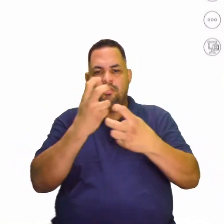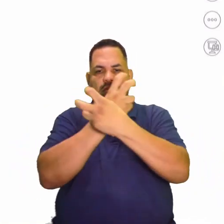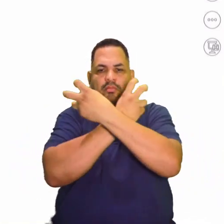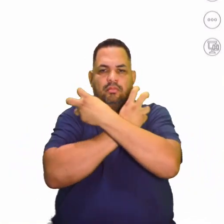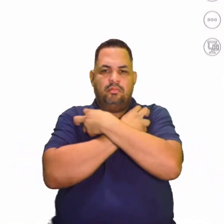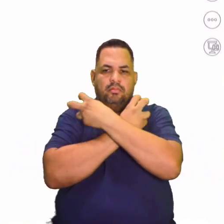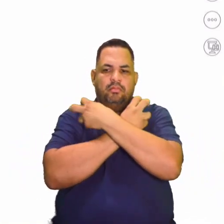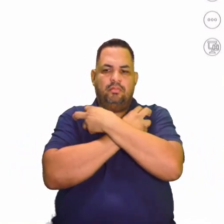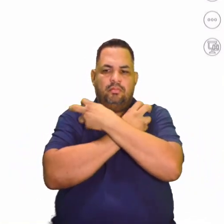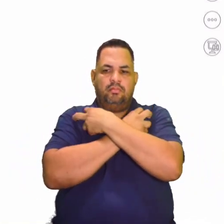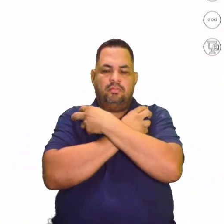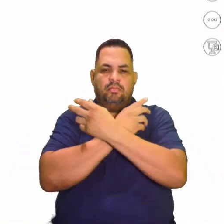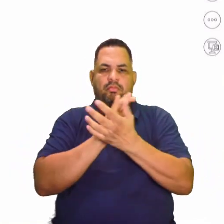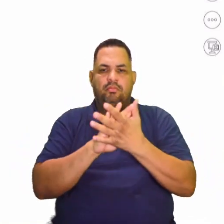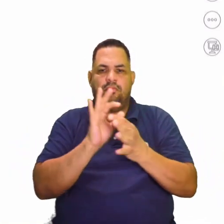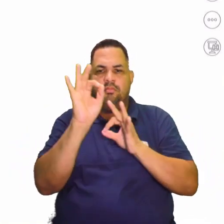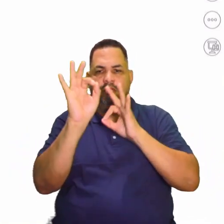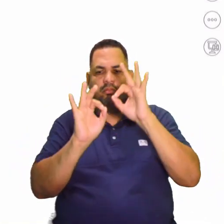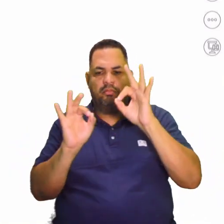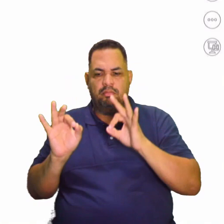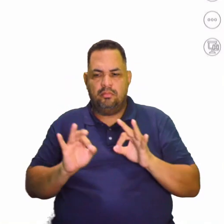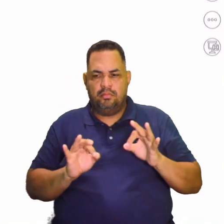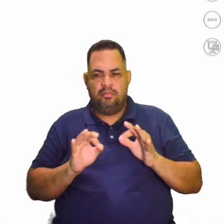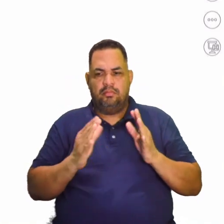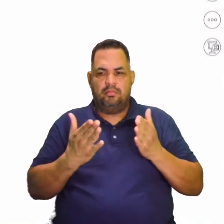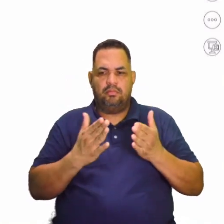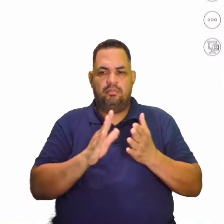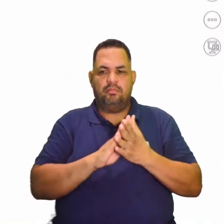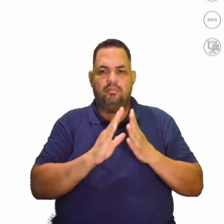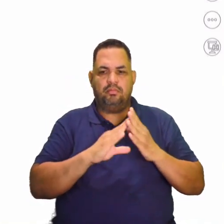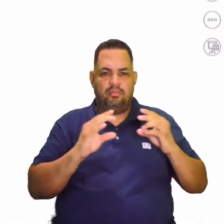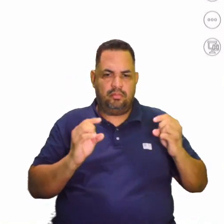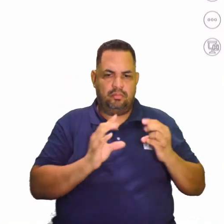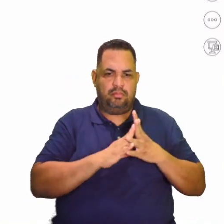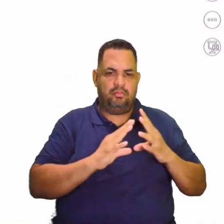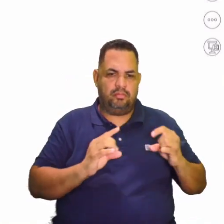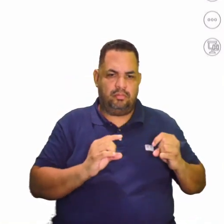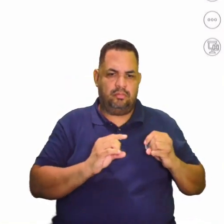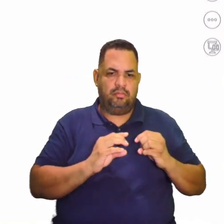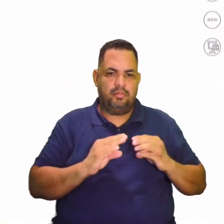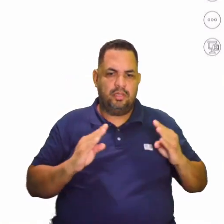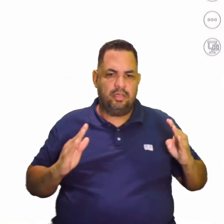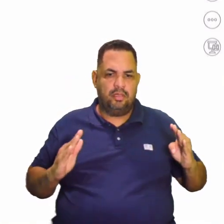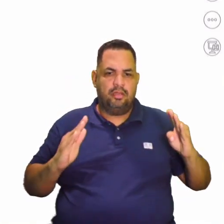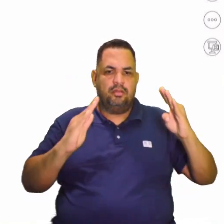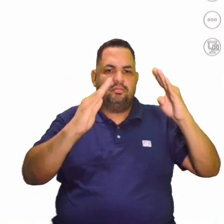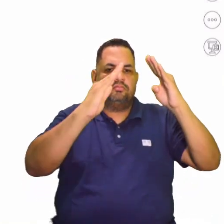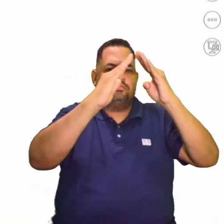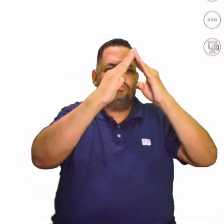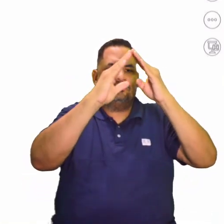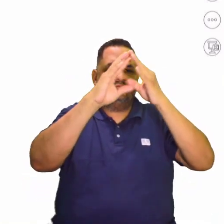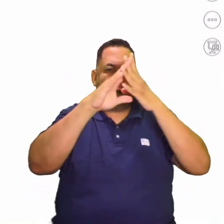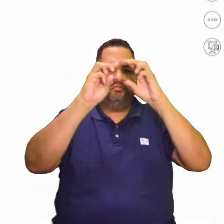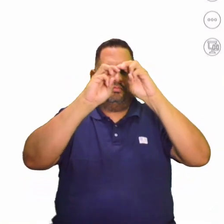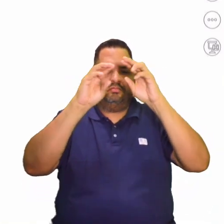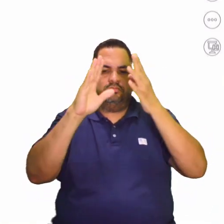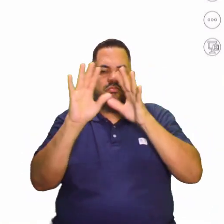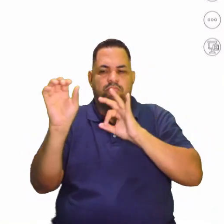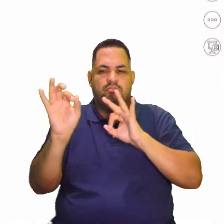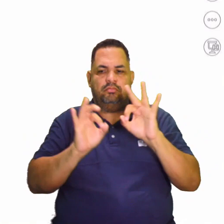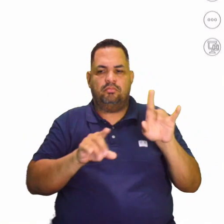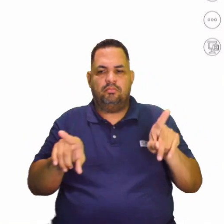né? Para ornamentar tanto o palácio, os templos e